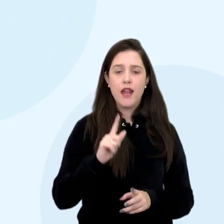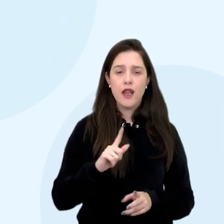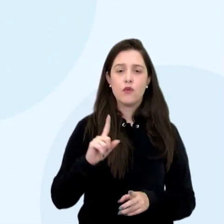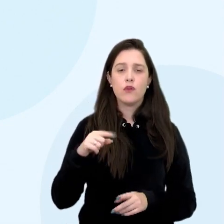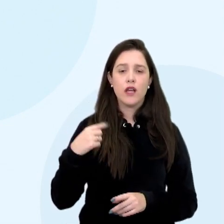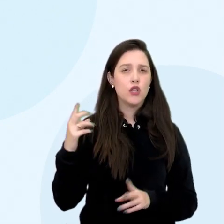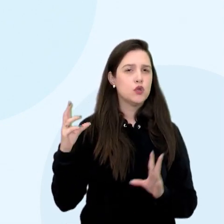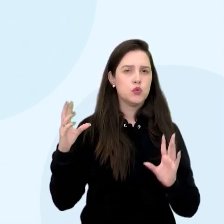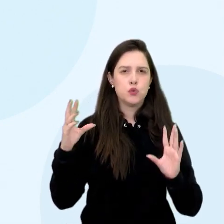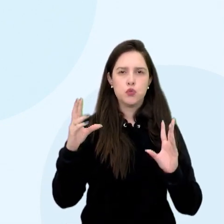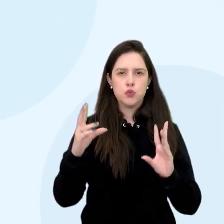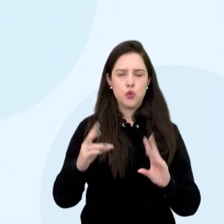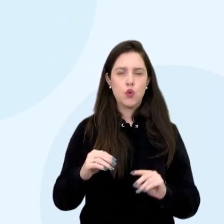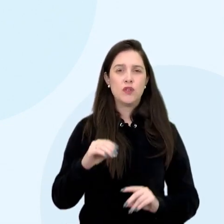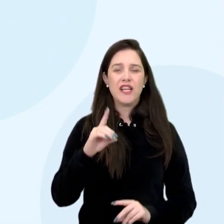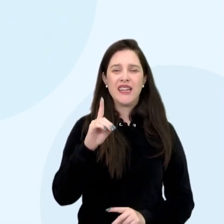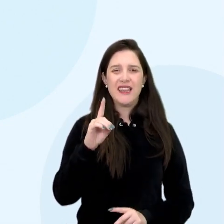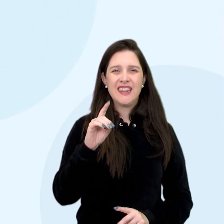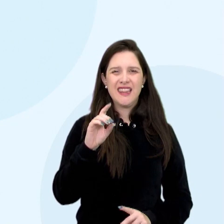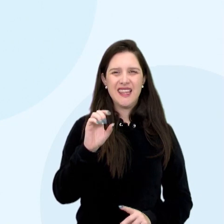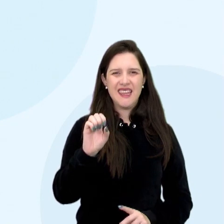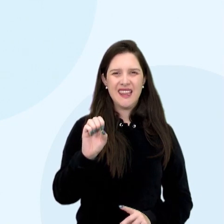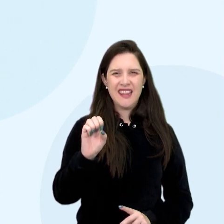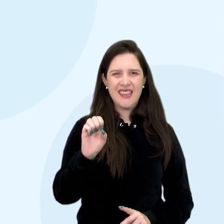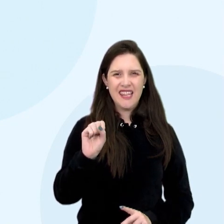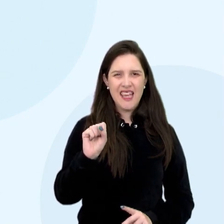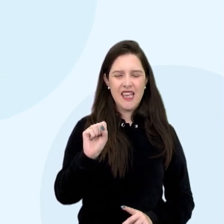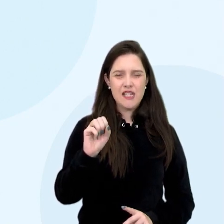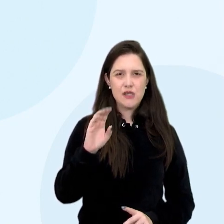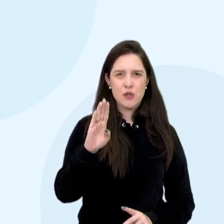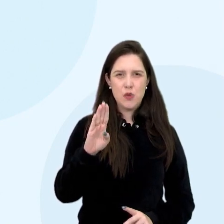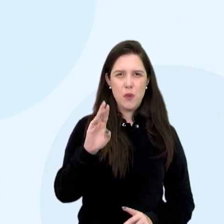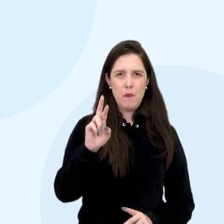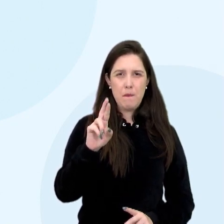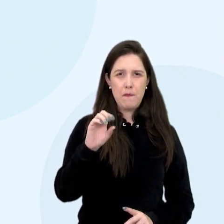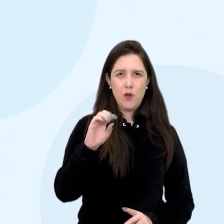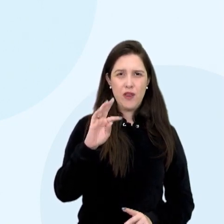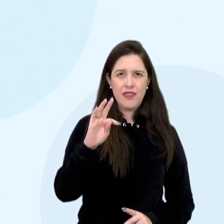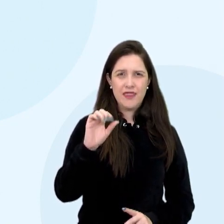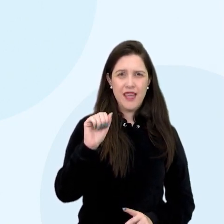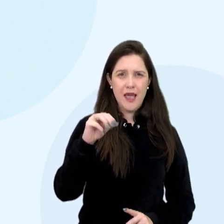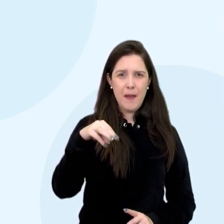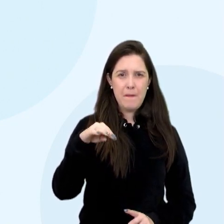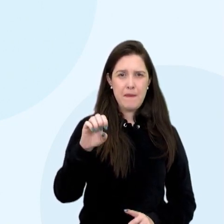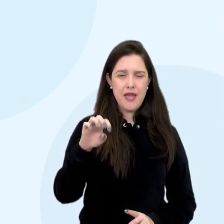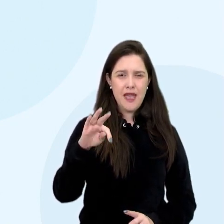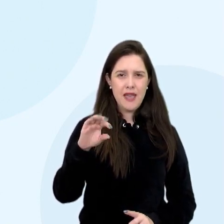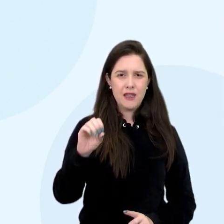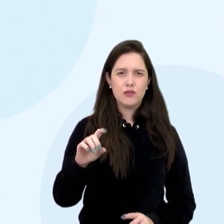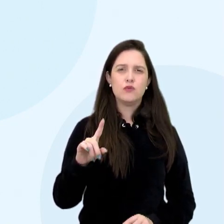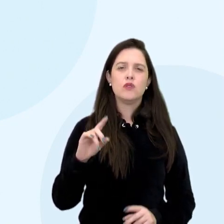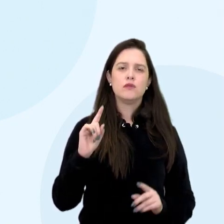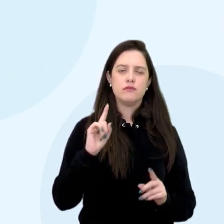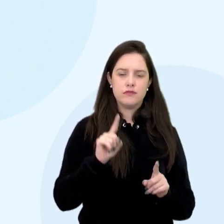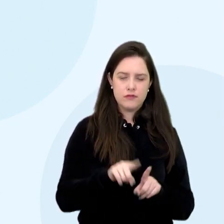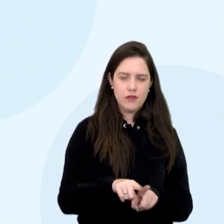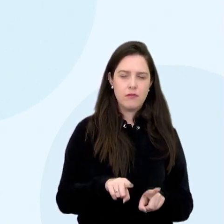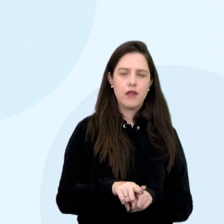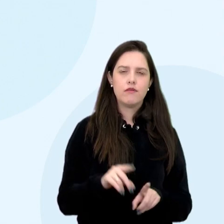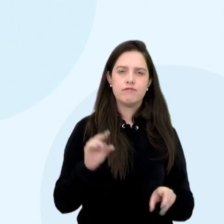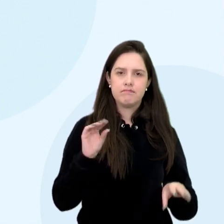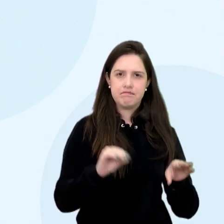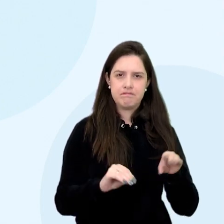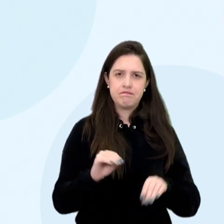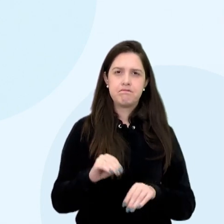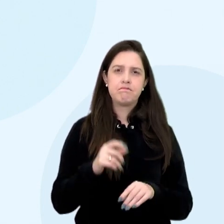nós temos os dobramentos modernos, onde ocorre aí a ocorrência de tectonismo e vulcanismo. Então, interessante